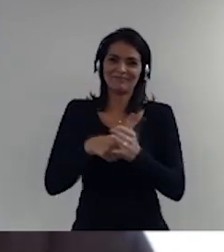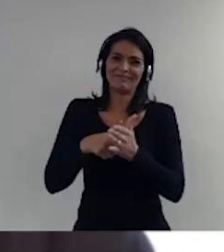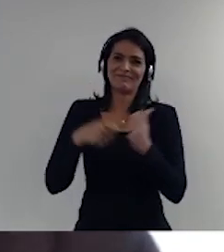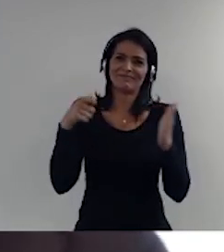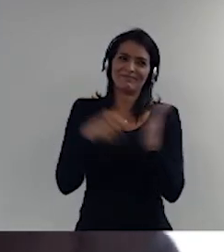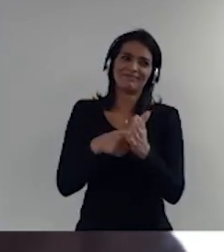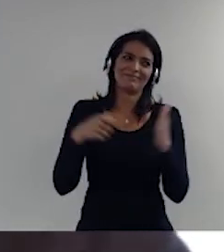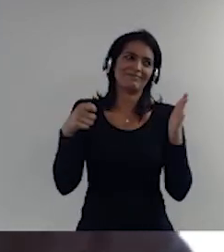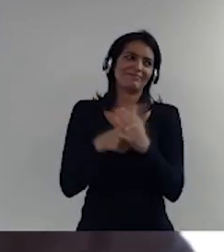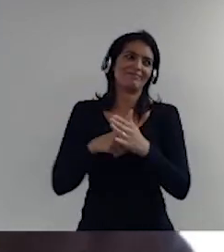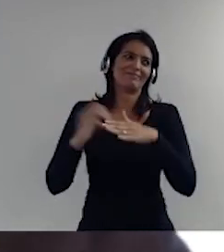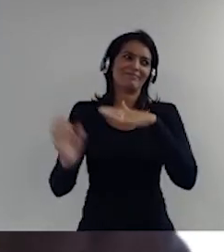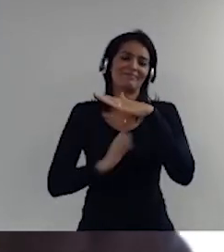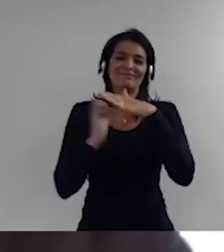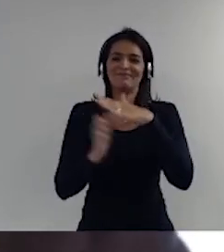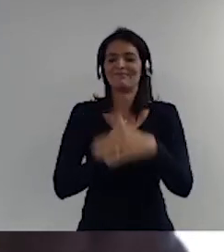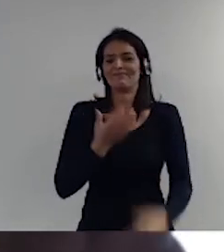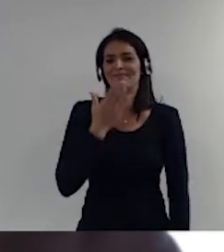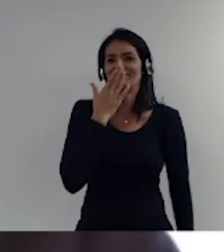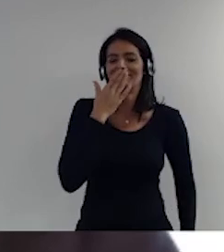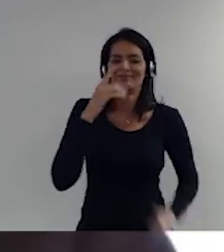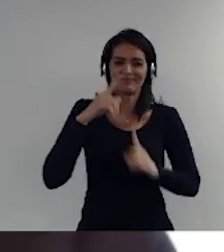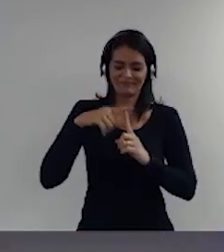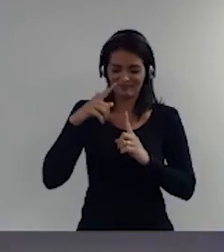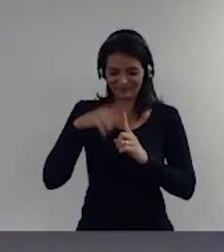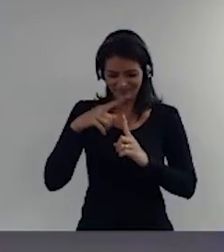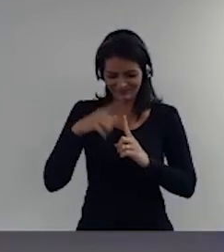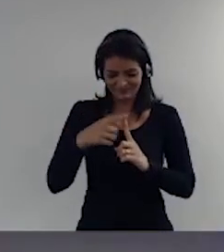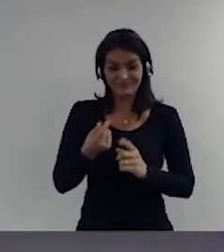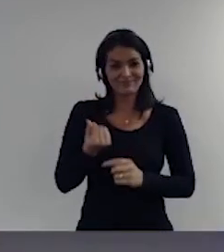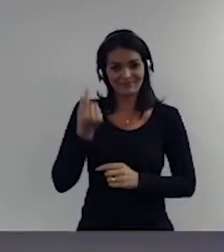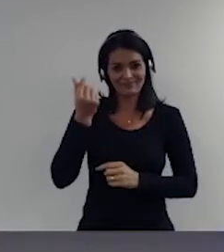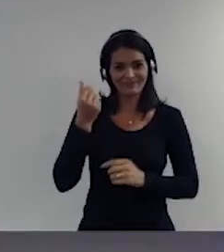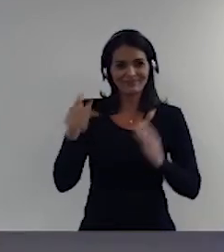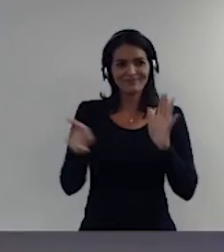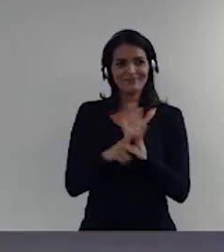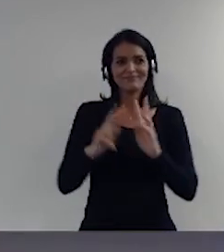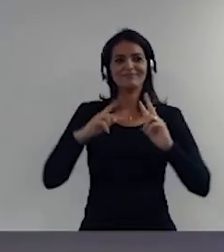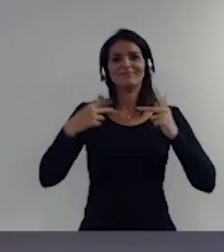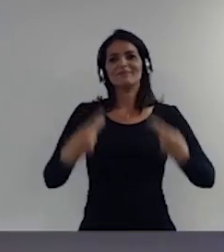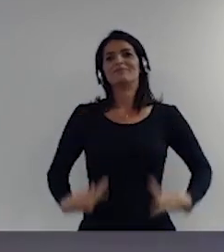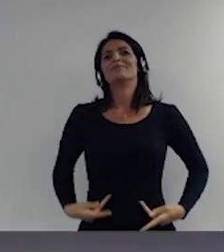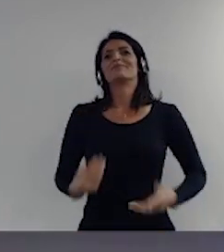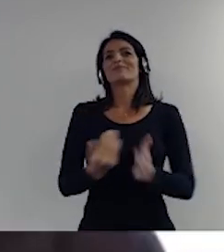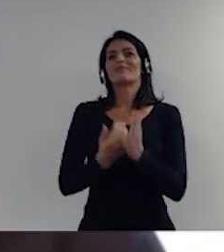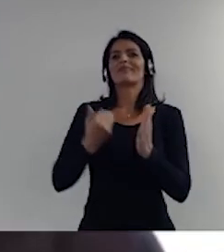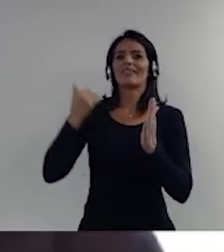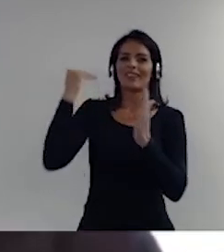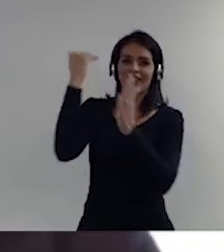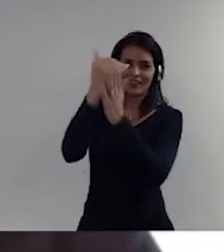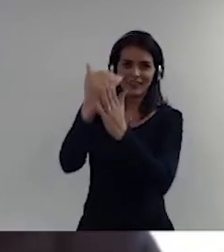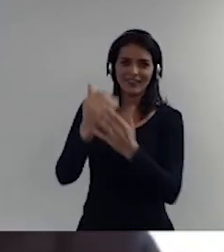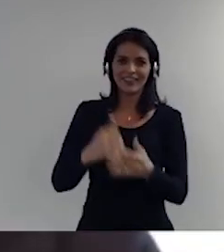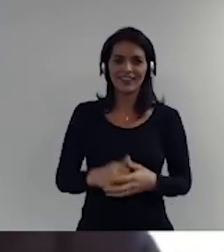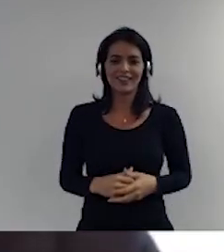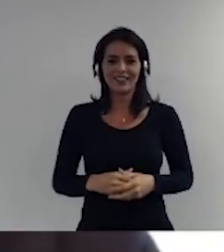companhias um tipo de presciência sobre-humana. Não é nada disso de que a gente está falando, mas está se exigindo,